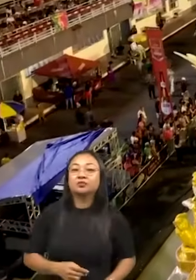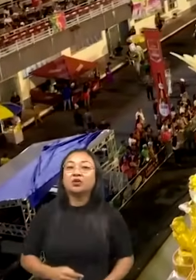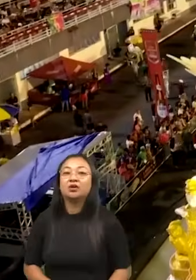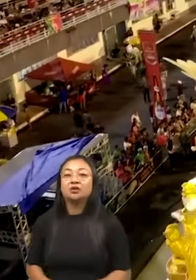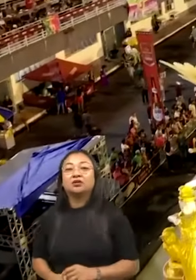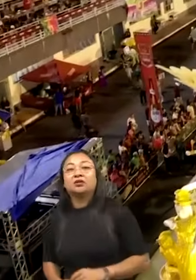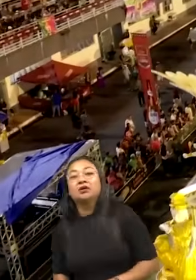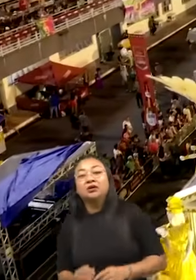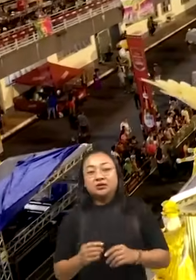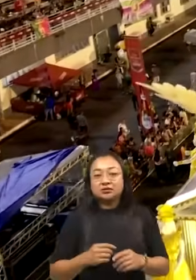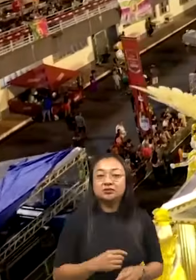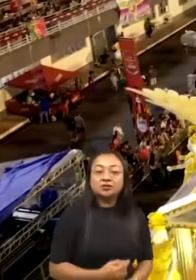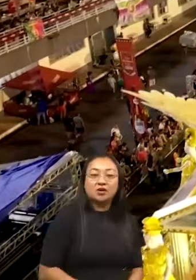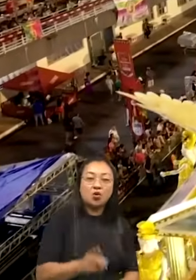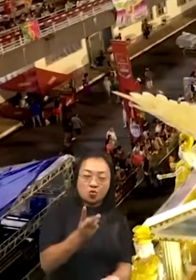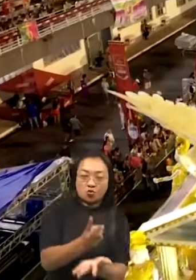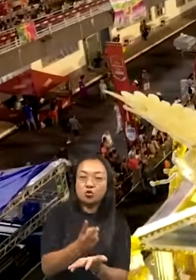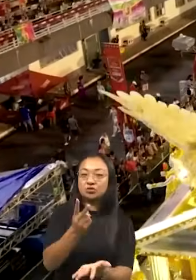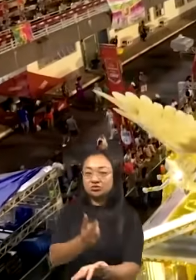comunidade!